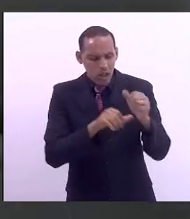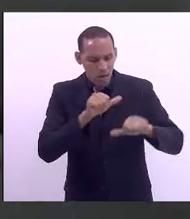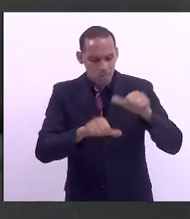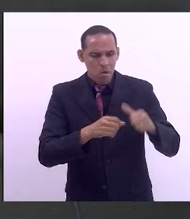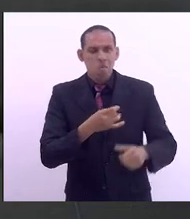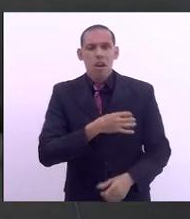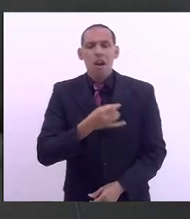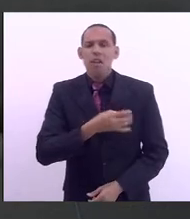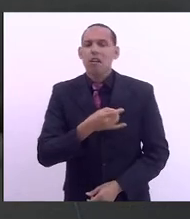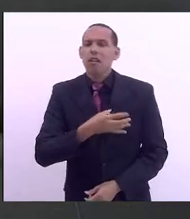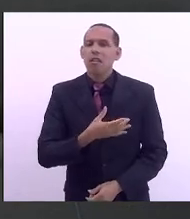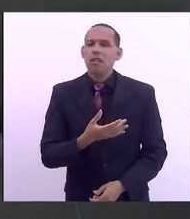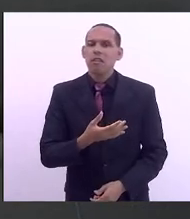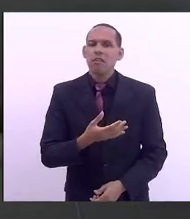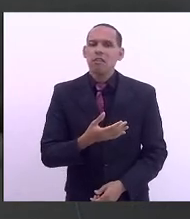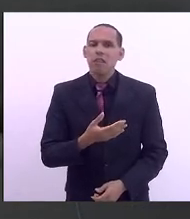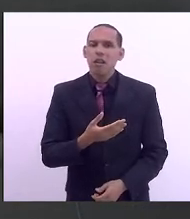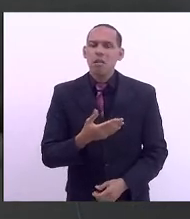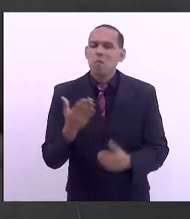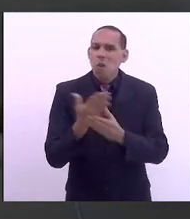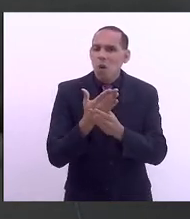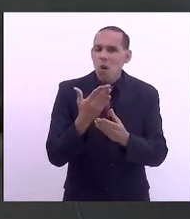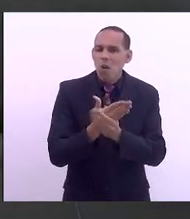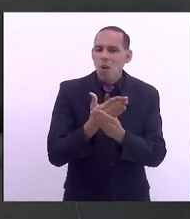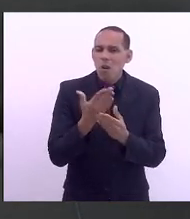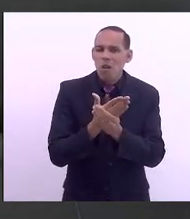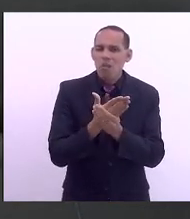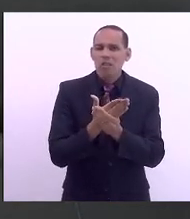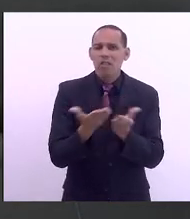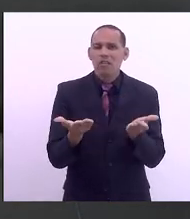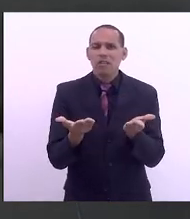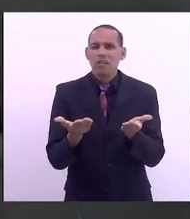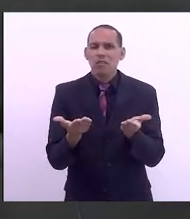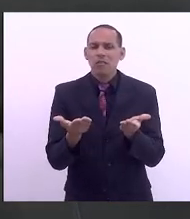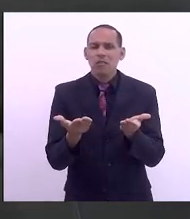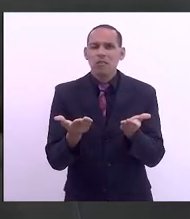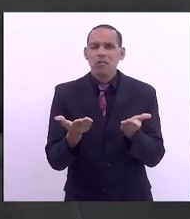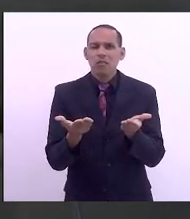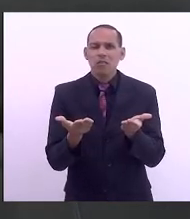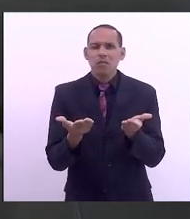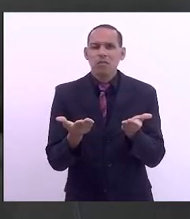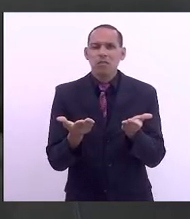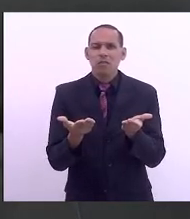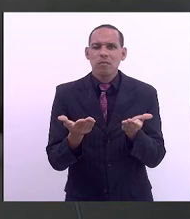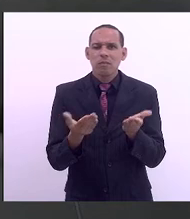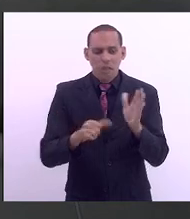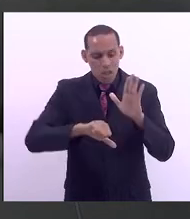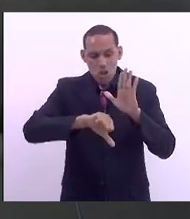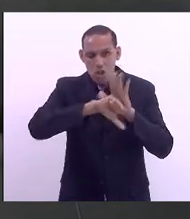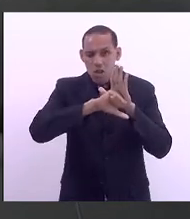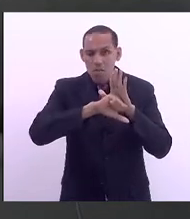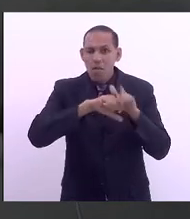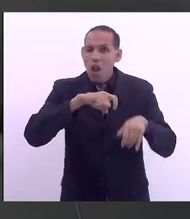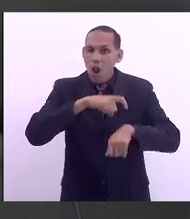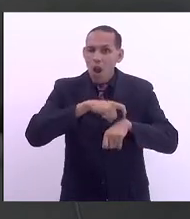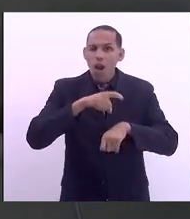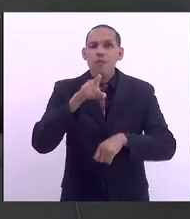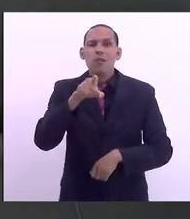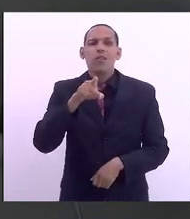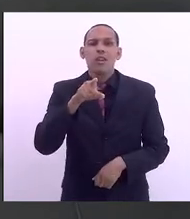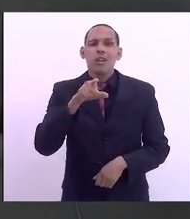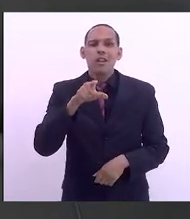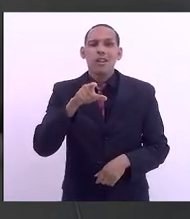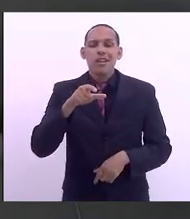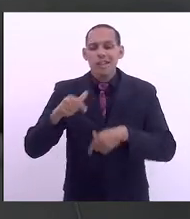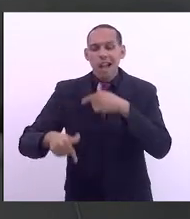explicar responder a processos, processos que, inclusive, o crime, né, no momento do crime, você estava no